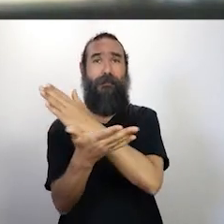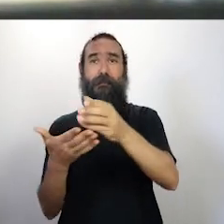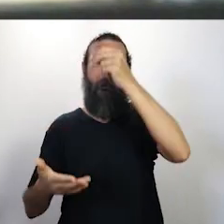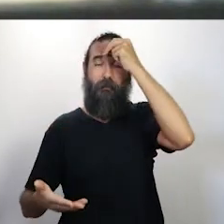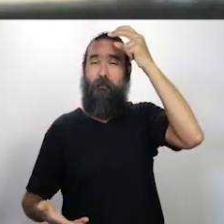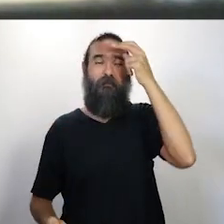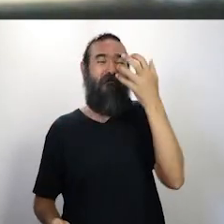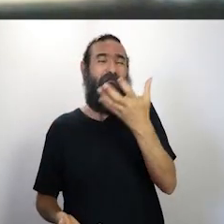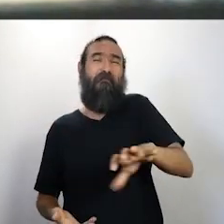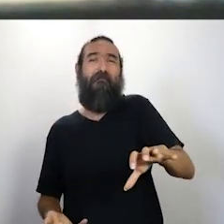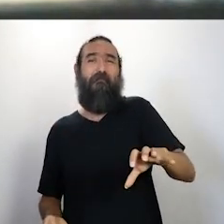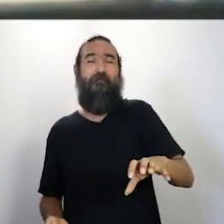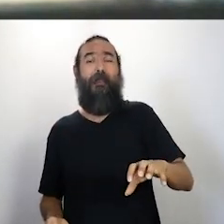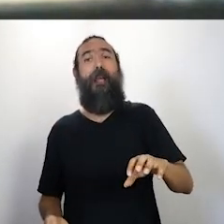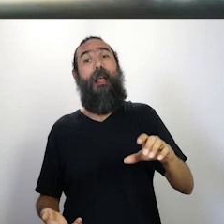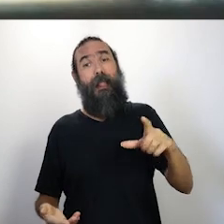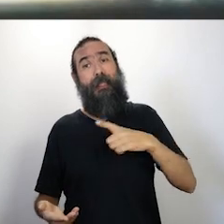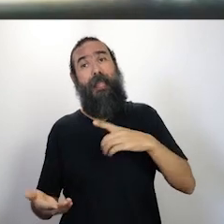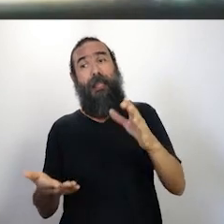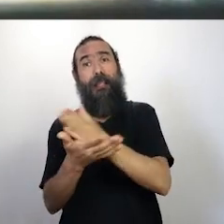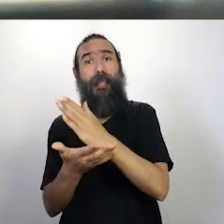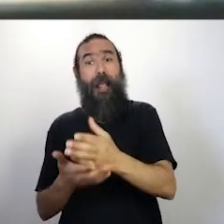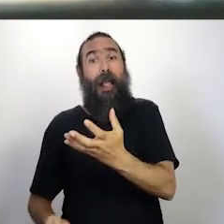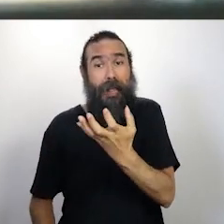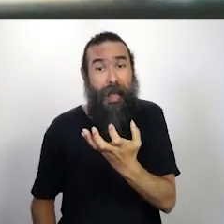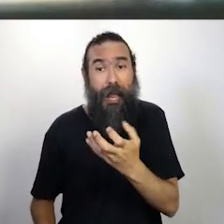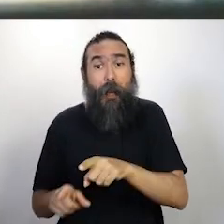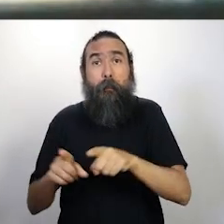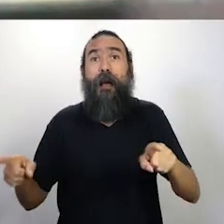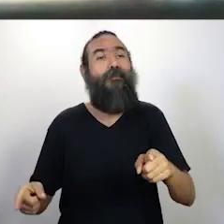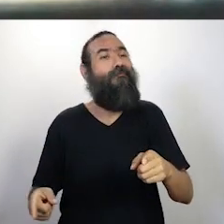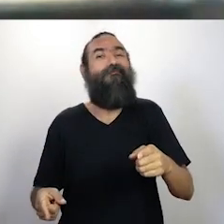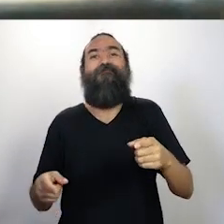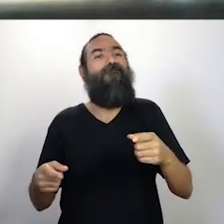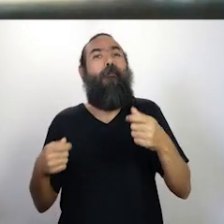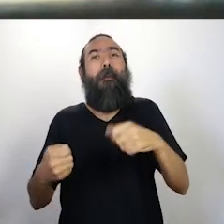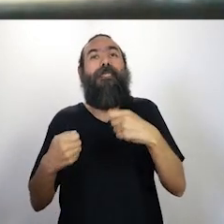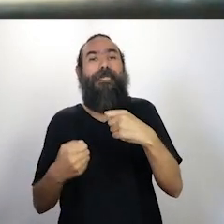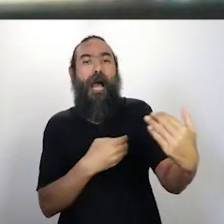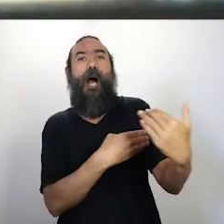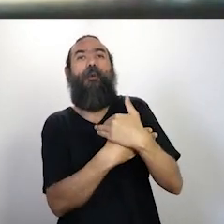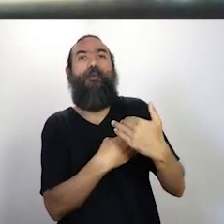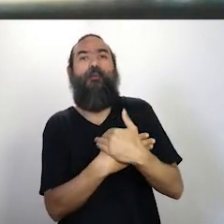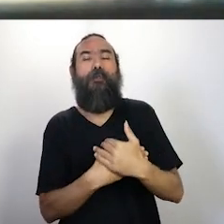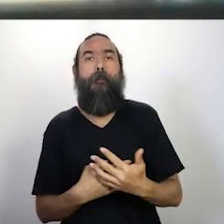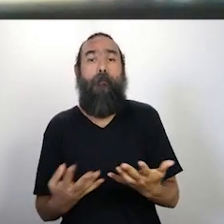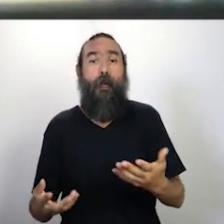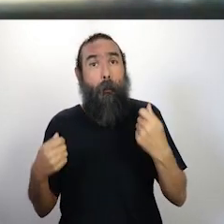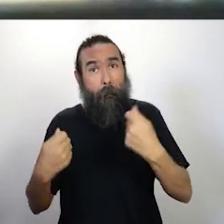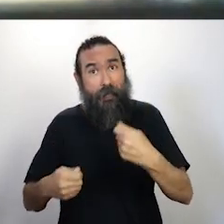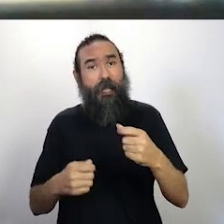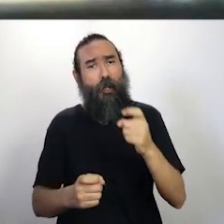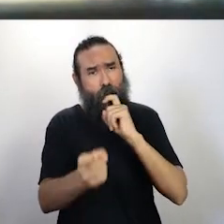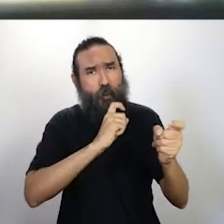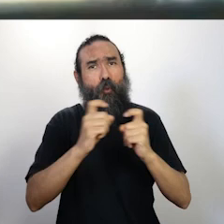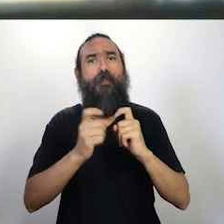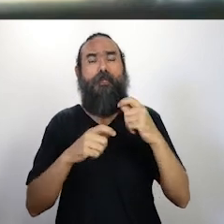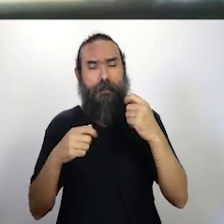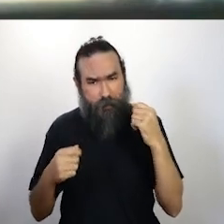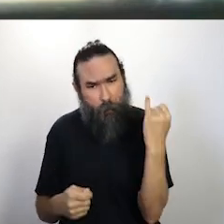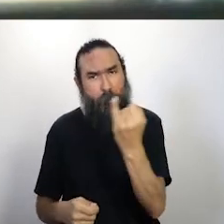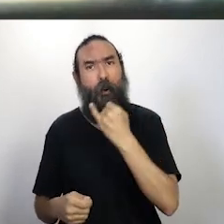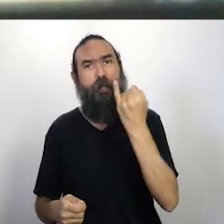querem mas não tem condições então existe sim uma discussão e talvez levantar isso para o fórum de secretários e pedir